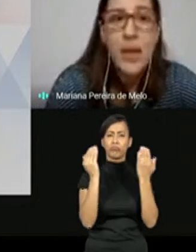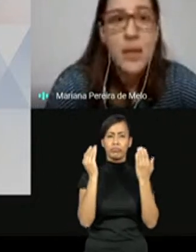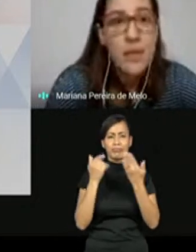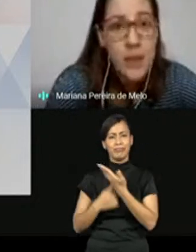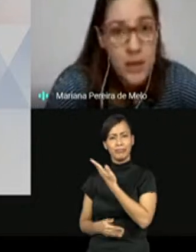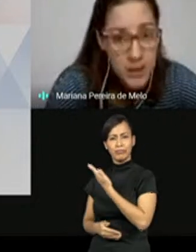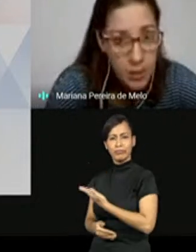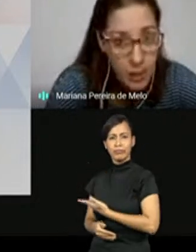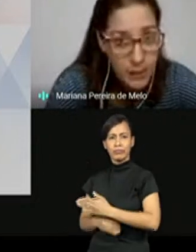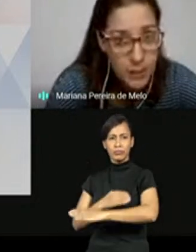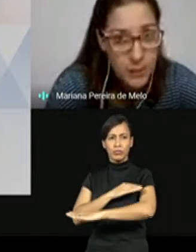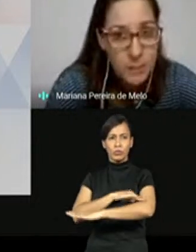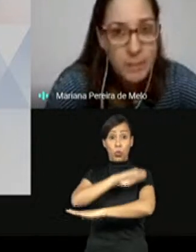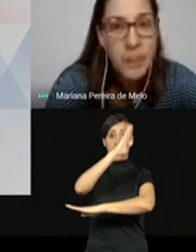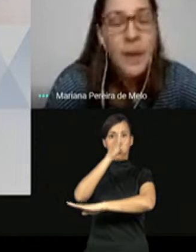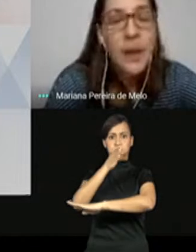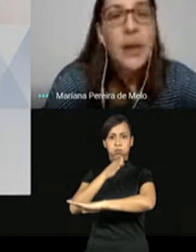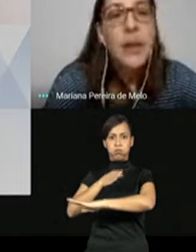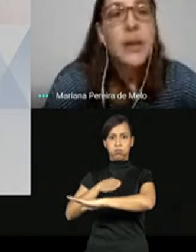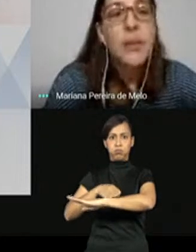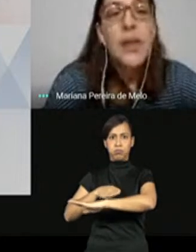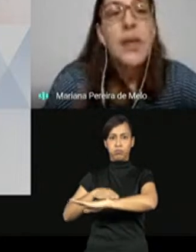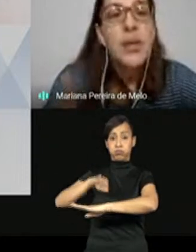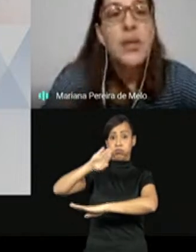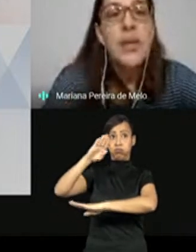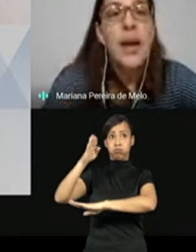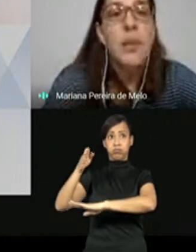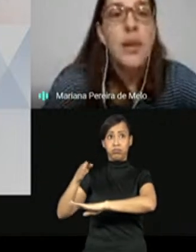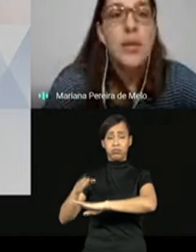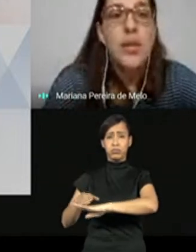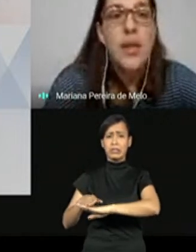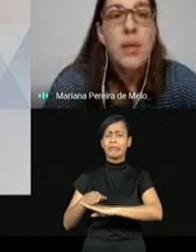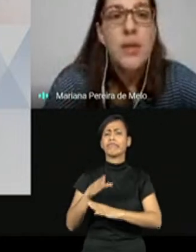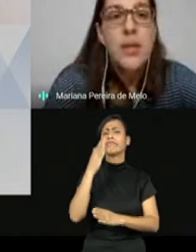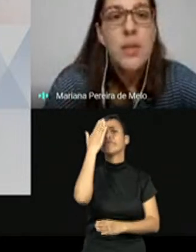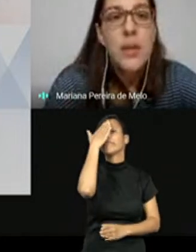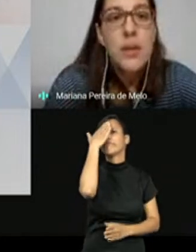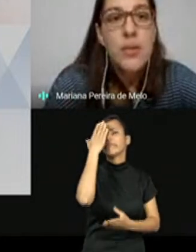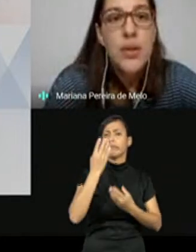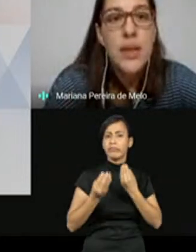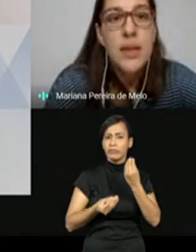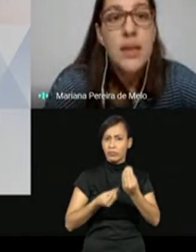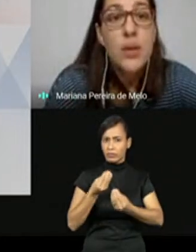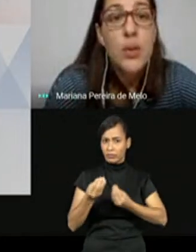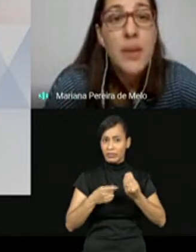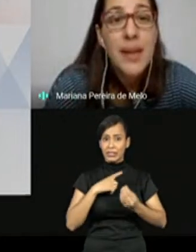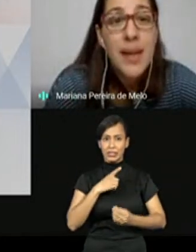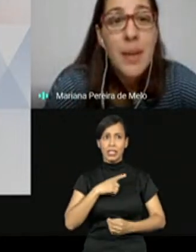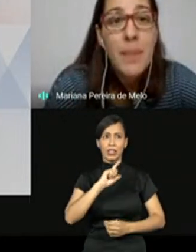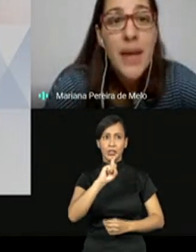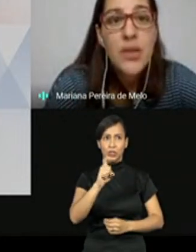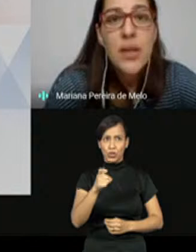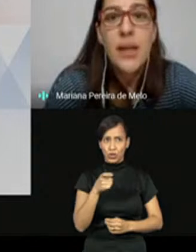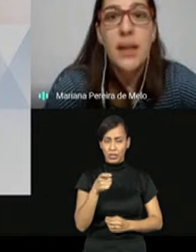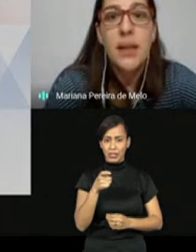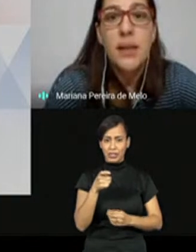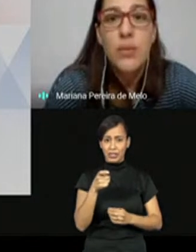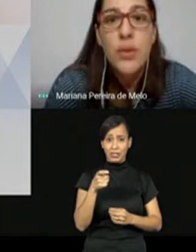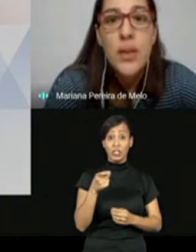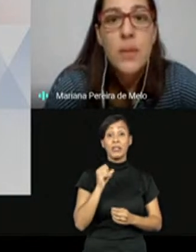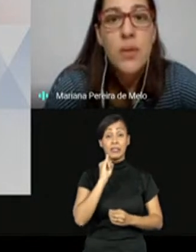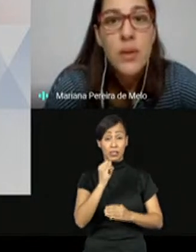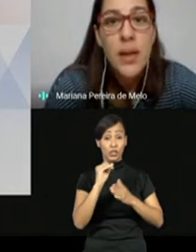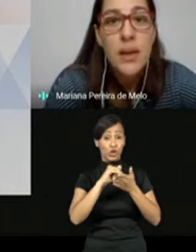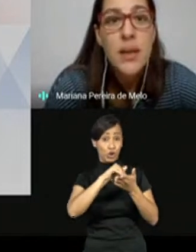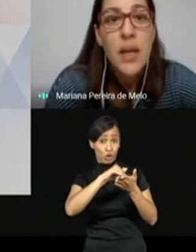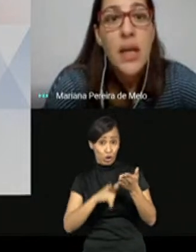né, com uma média 10 e variância 4. Então, o que a gente sabe? A gente tem uma distribuição x, se eu subtrair a média dela, então